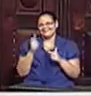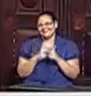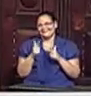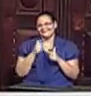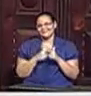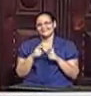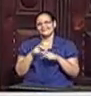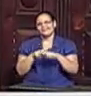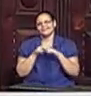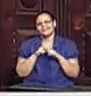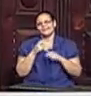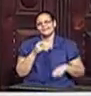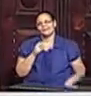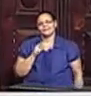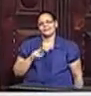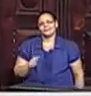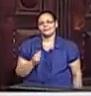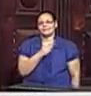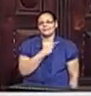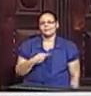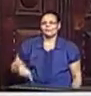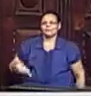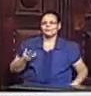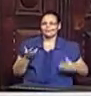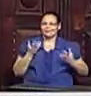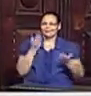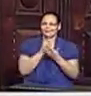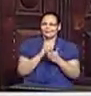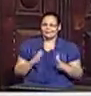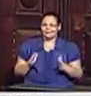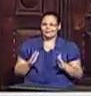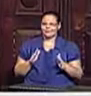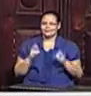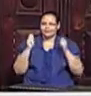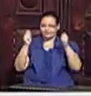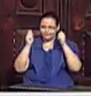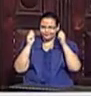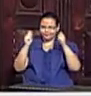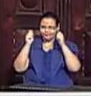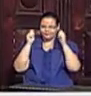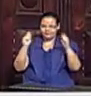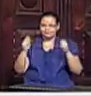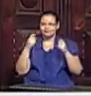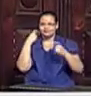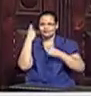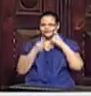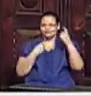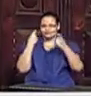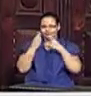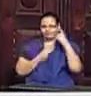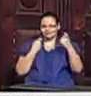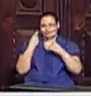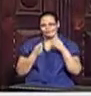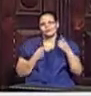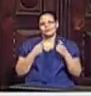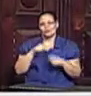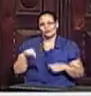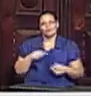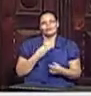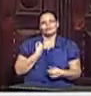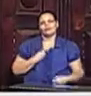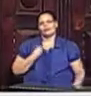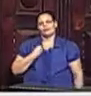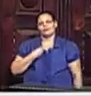E para isso, senhora presidente, eu gostaria de encerrar manifestando mais uma vez a minha preocupação sobre a situação que nós estamos